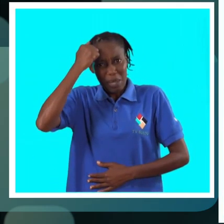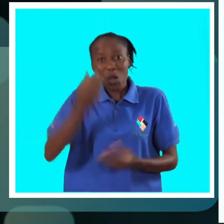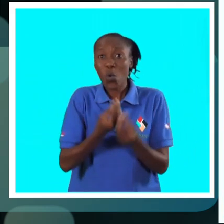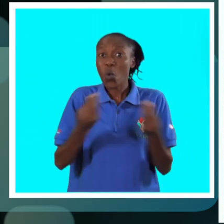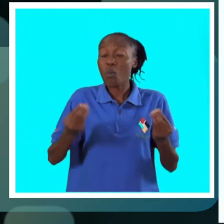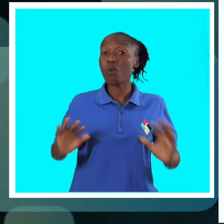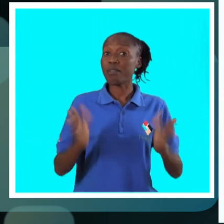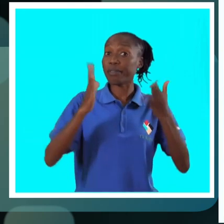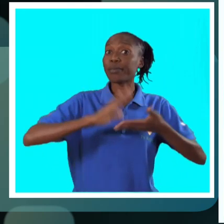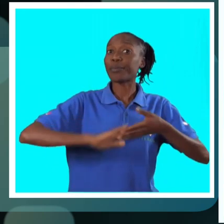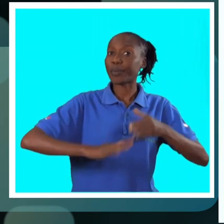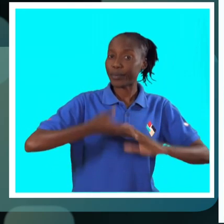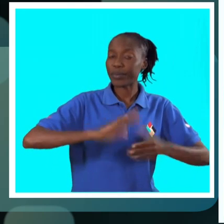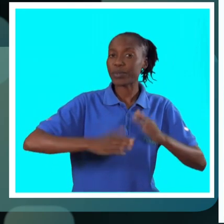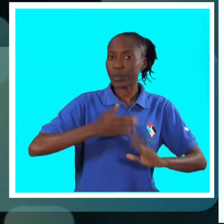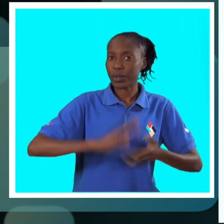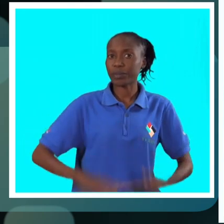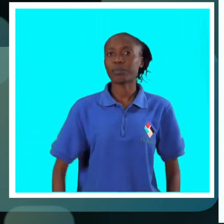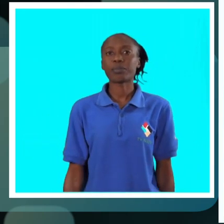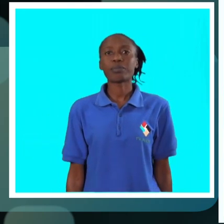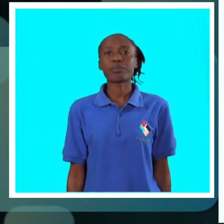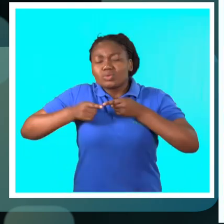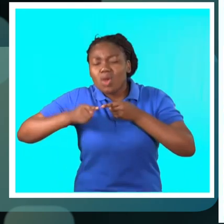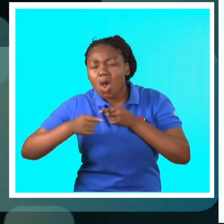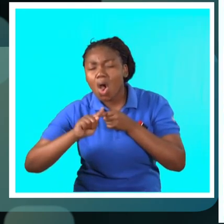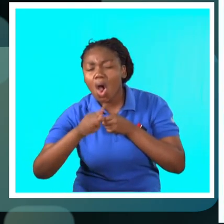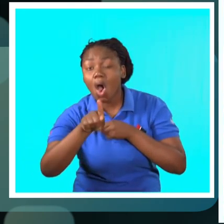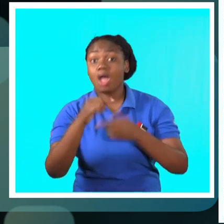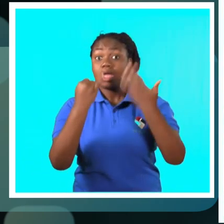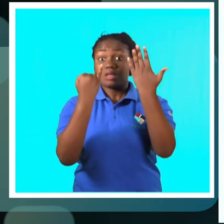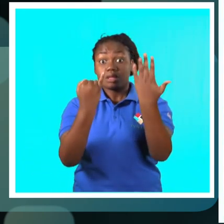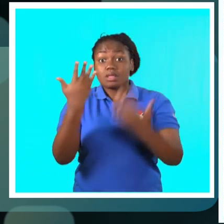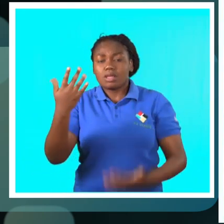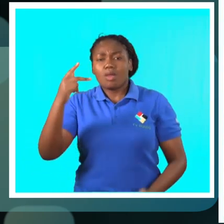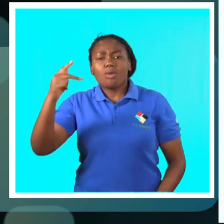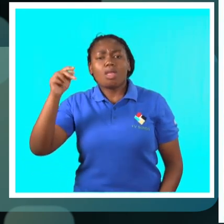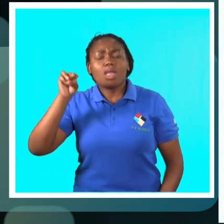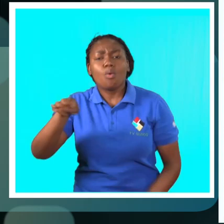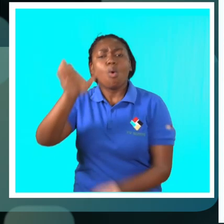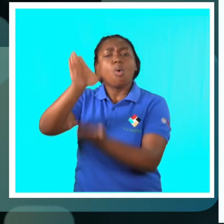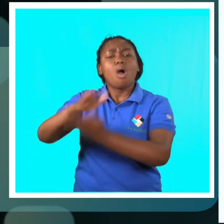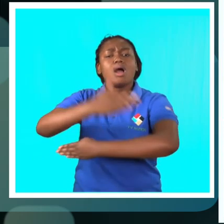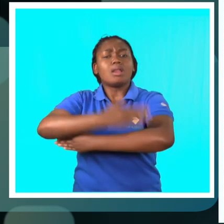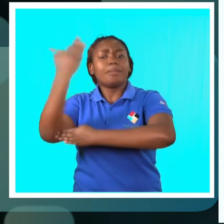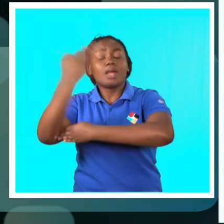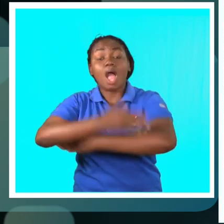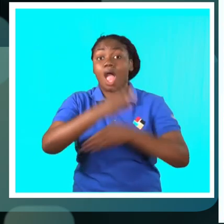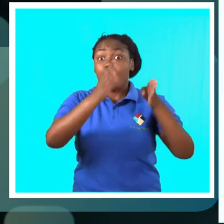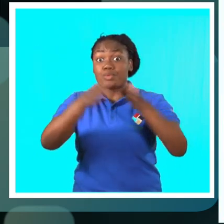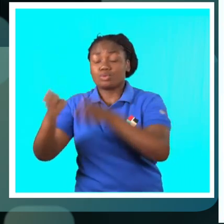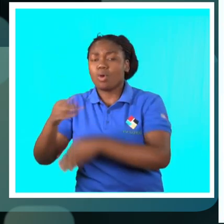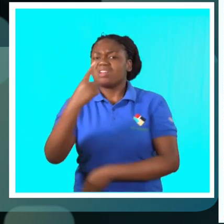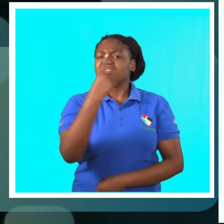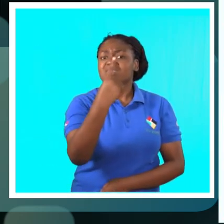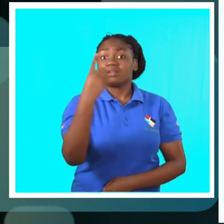Tenham que saber como é que vivem os professores. A localidade de Matzequenha dista 65